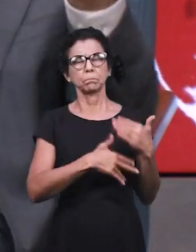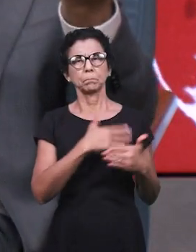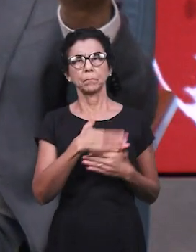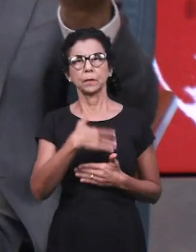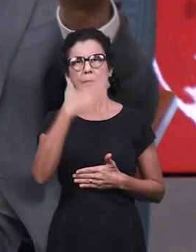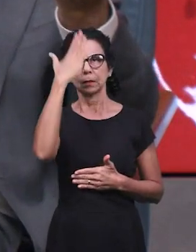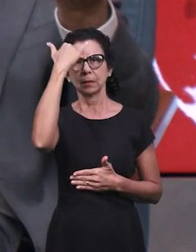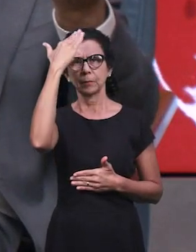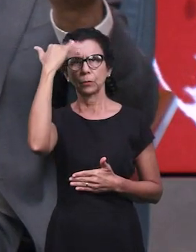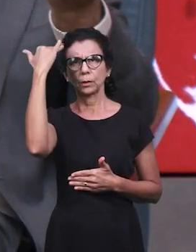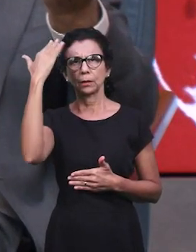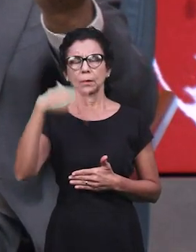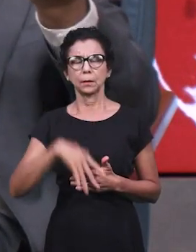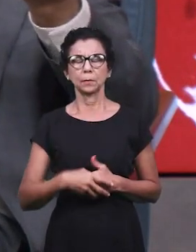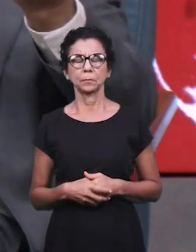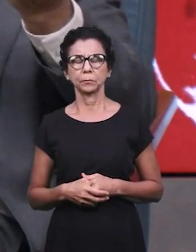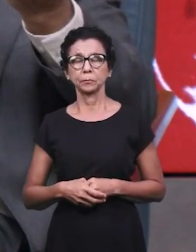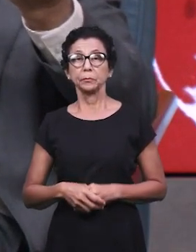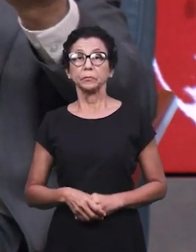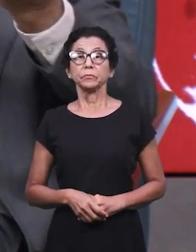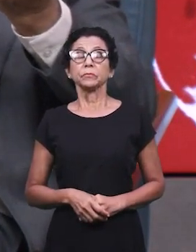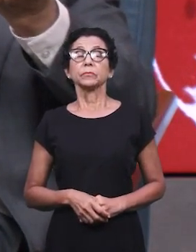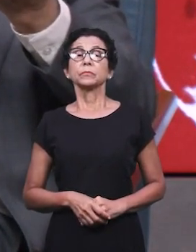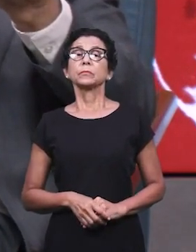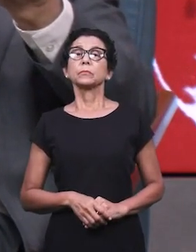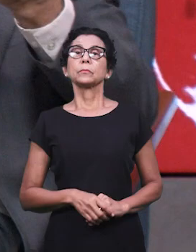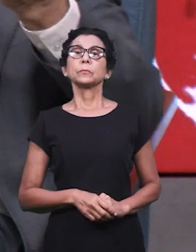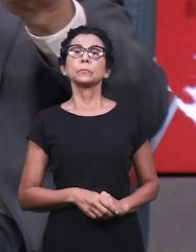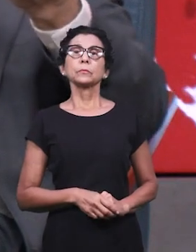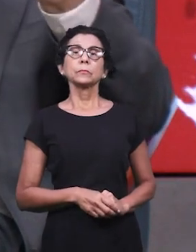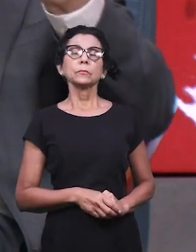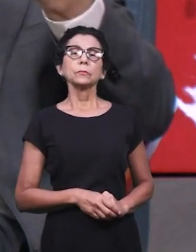a nós, o que eles disseram? Quanto a nós,